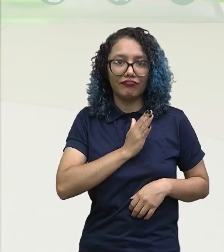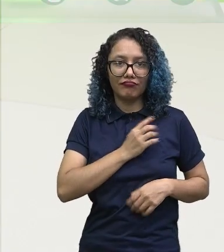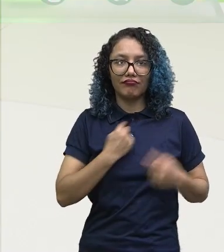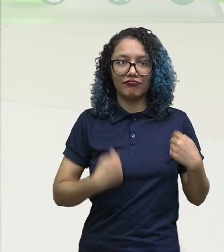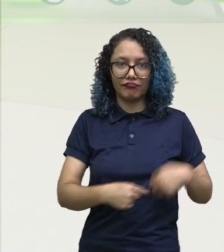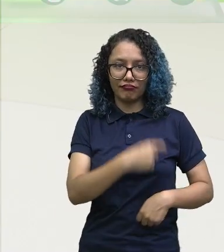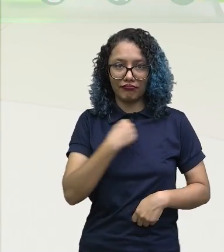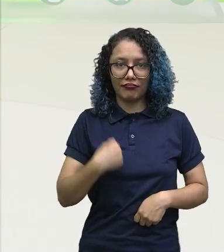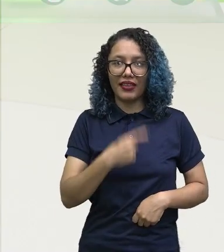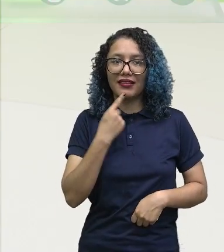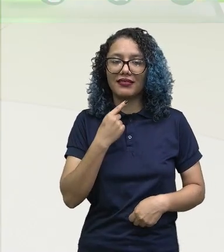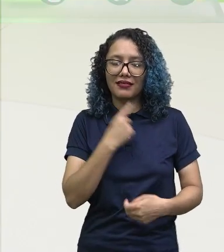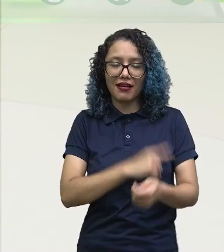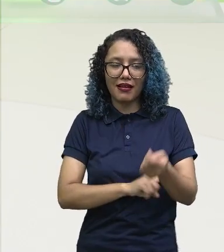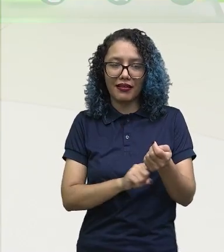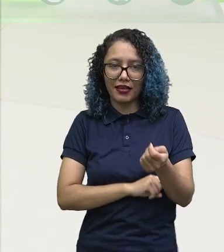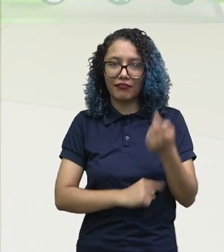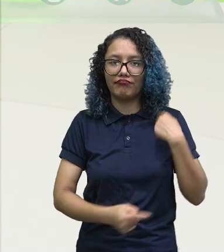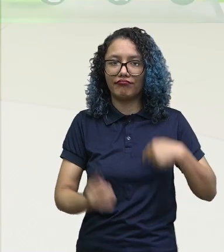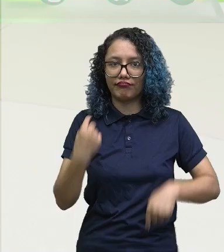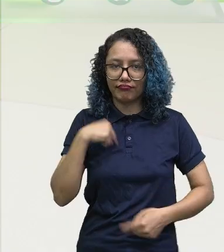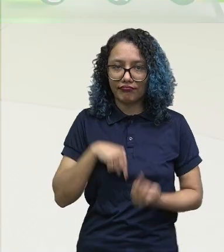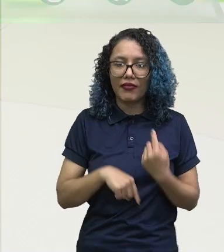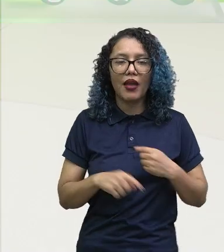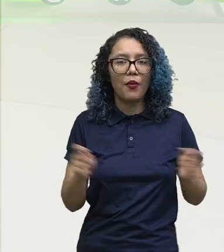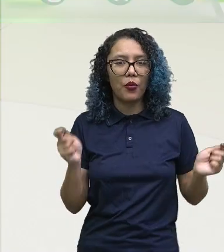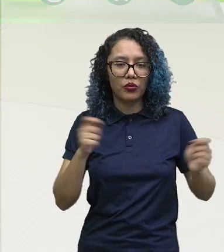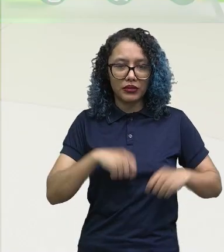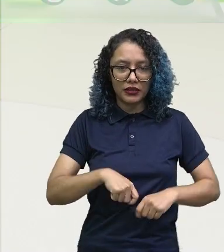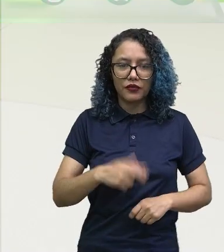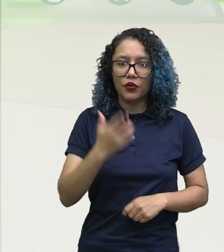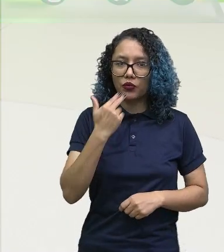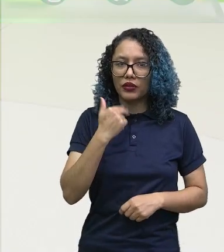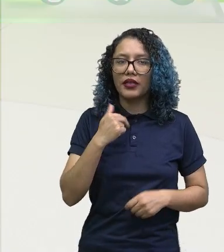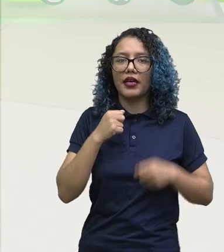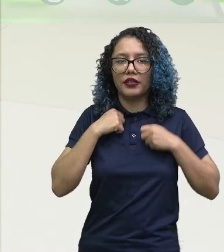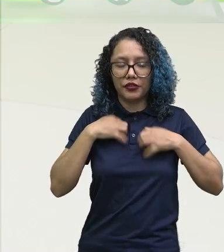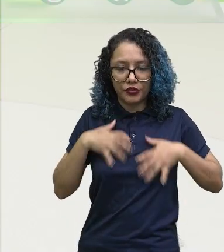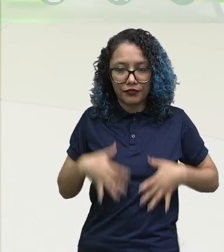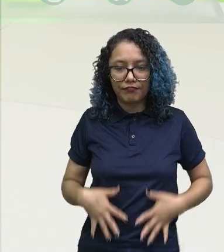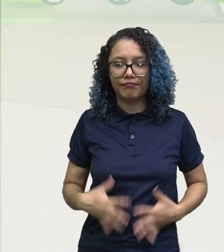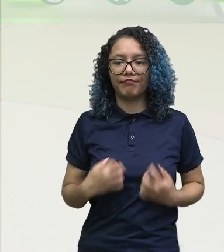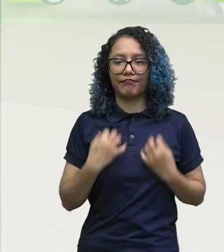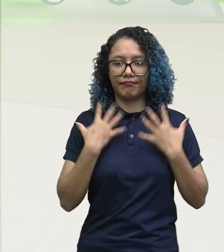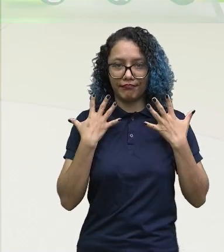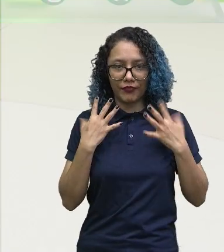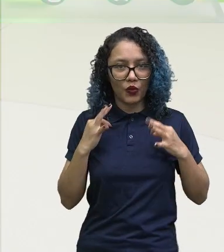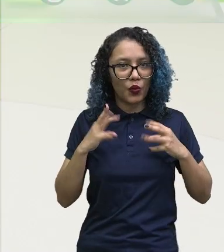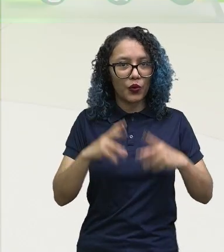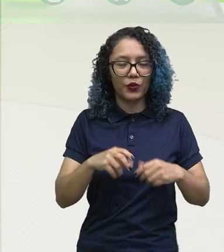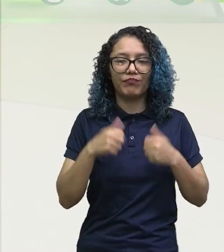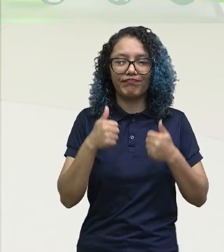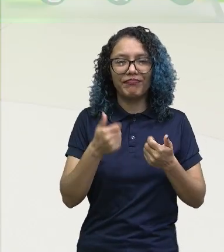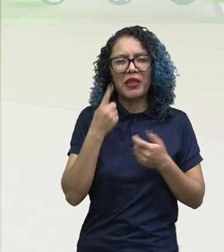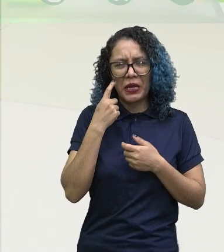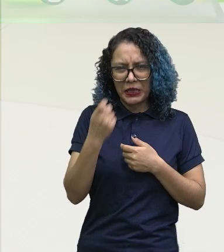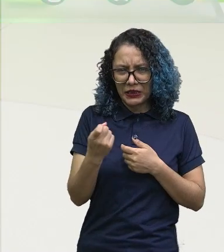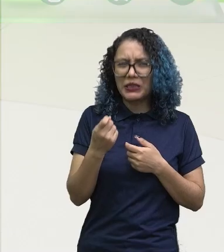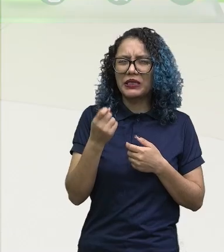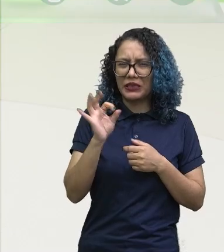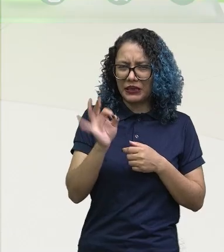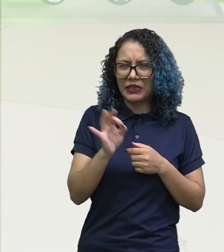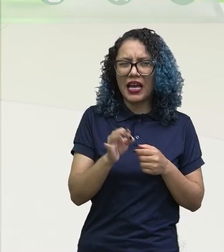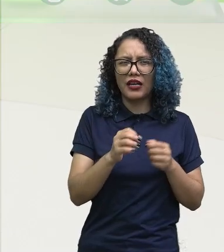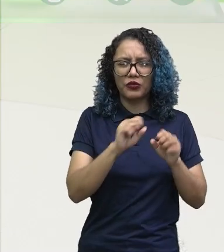através do sangue, que vai permitir com que esses nutrientes circulem aí pelo nosso corpo, certo? Bastante interessante, então, a